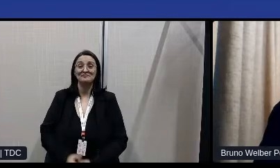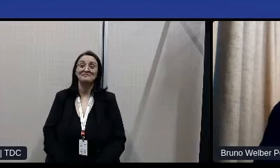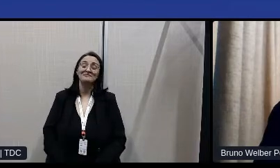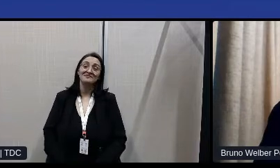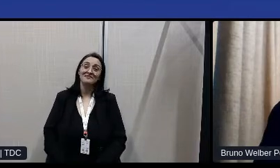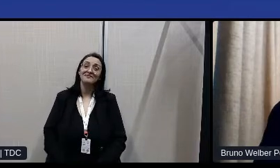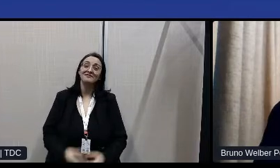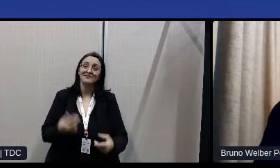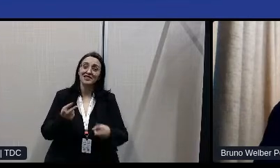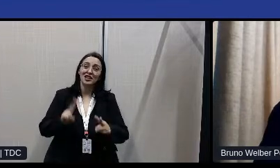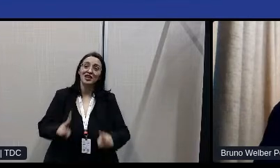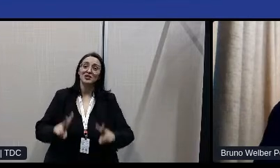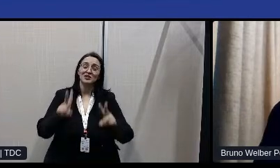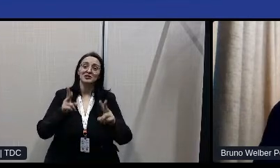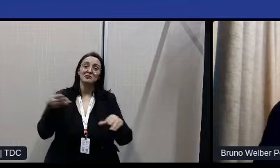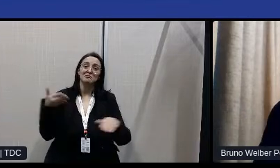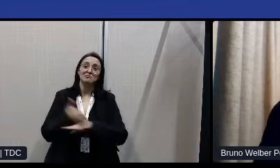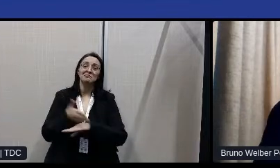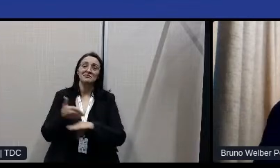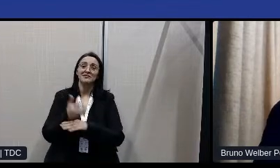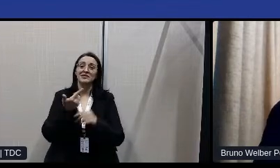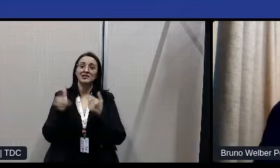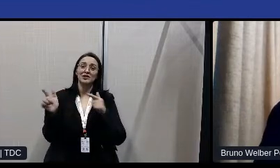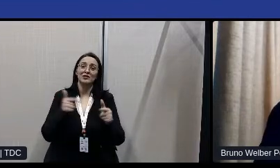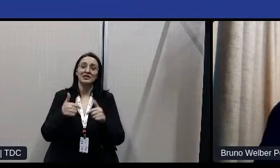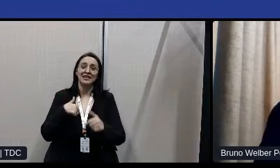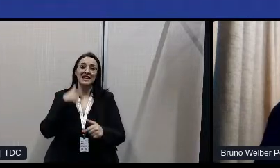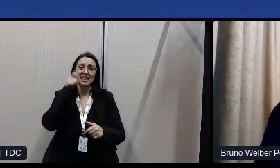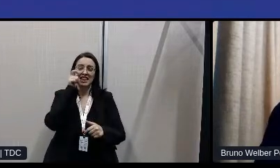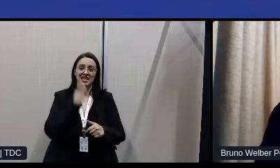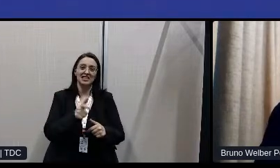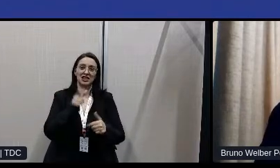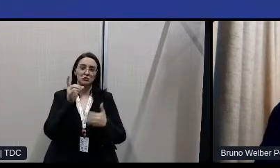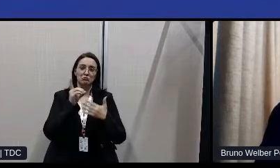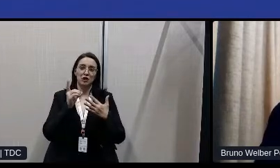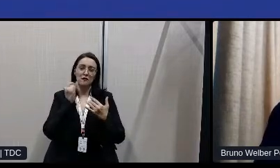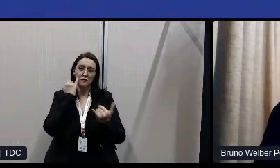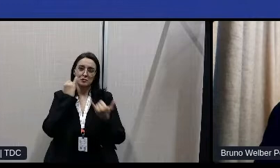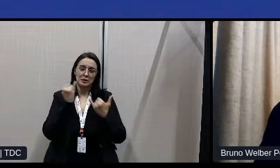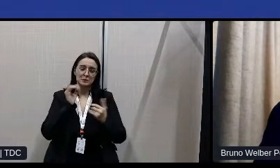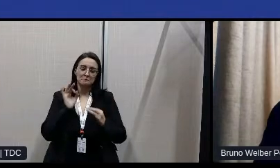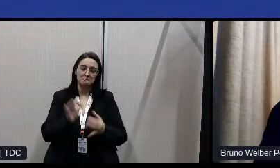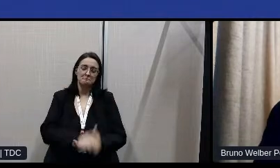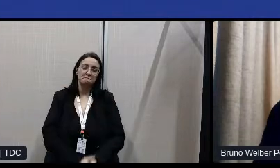Vamos continuar nossa saga aqui de outros dados interessantes.